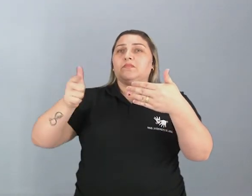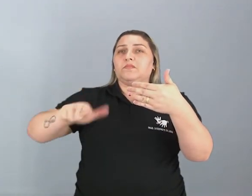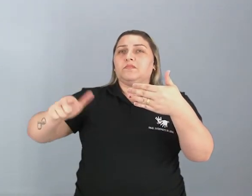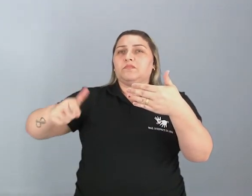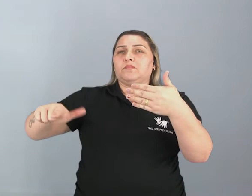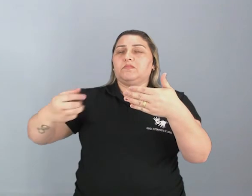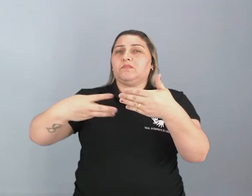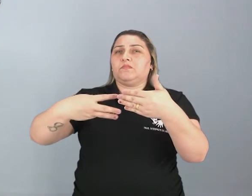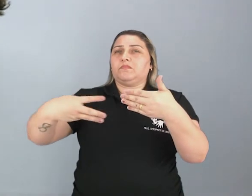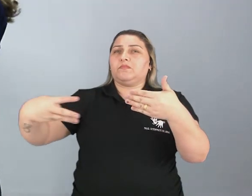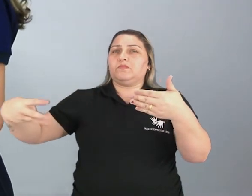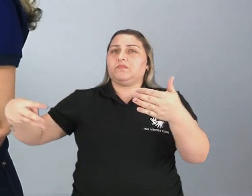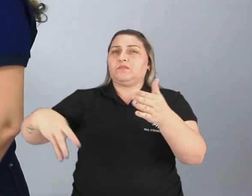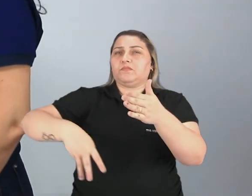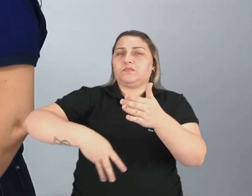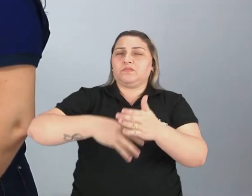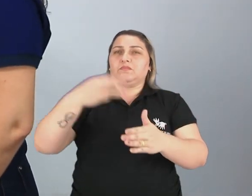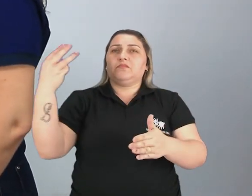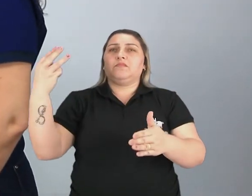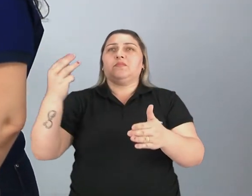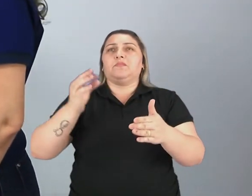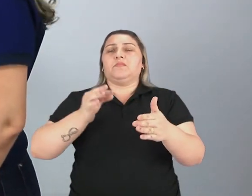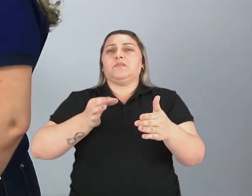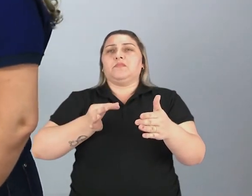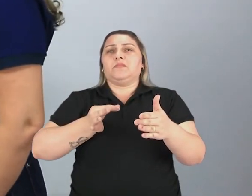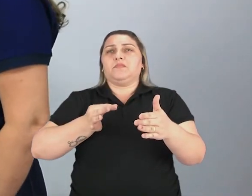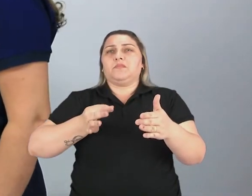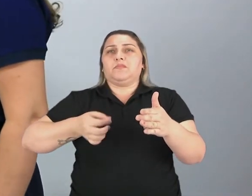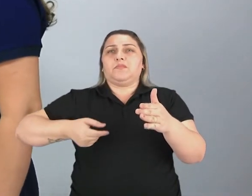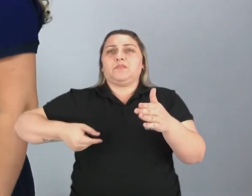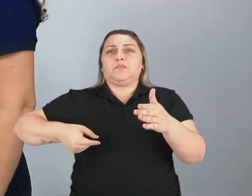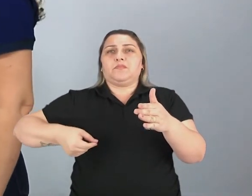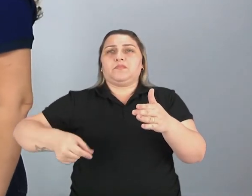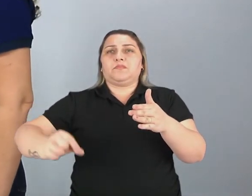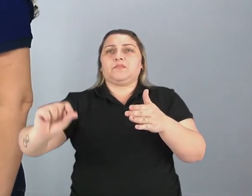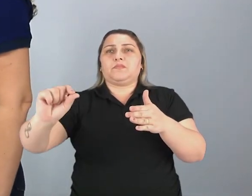repetiu-se o 3 várias vezes, infinitos que nós vimos.